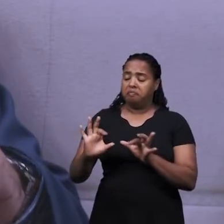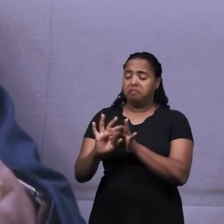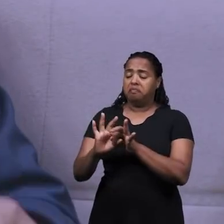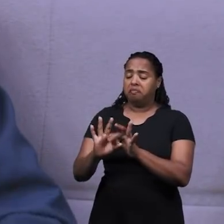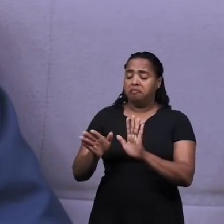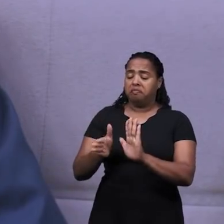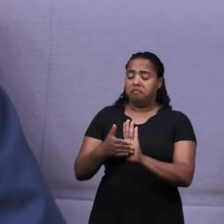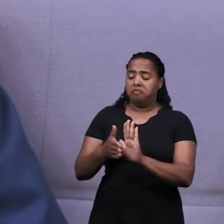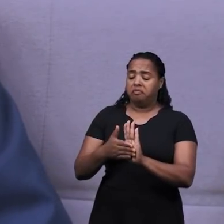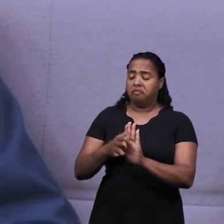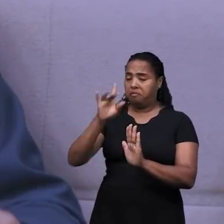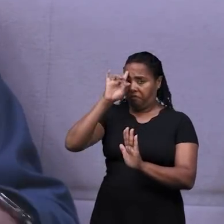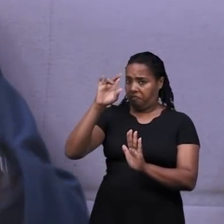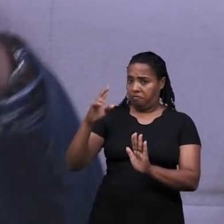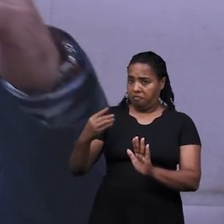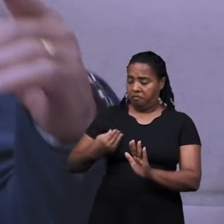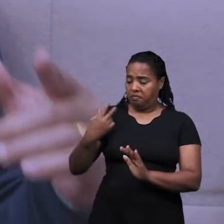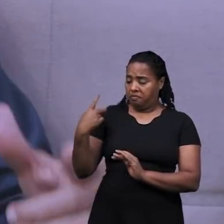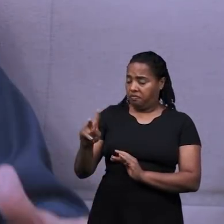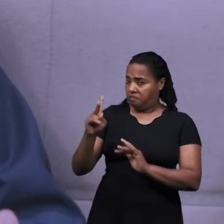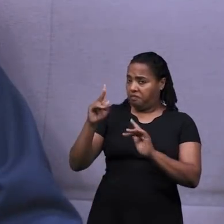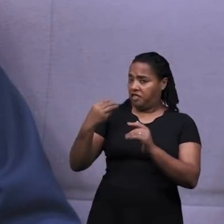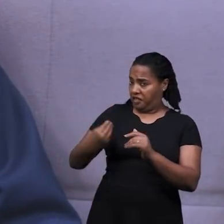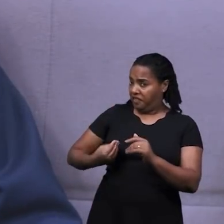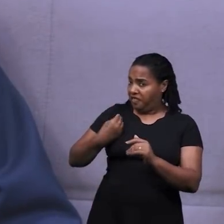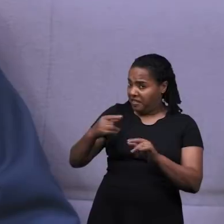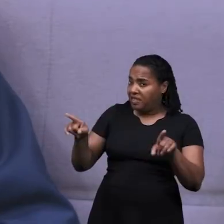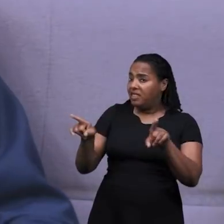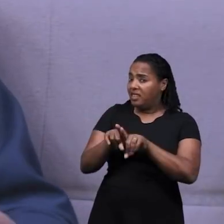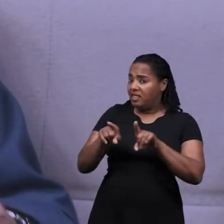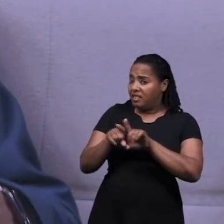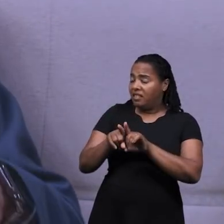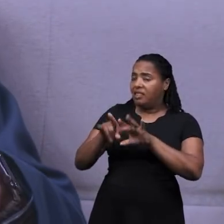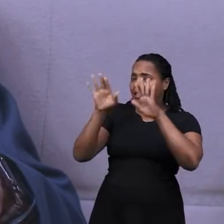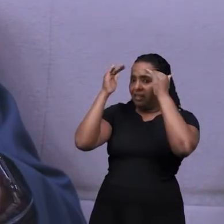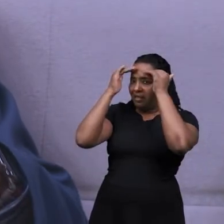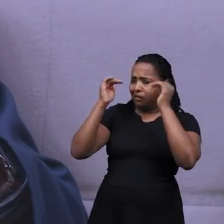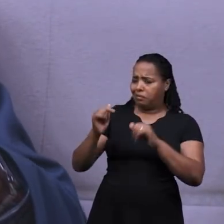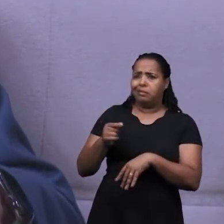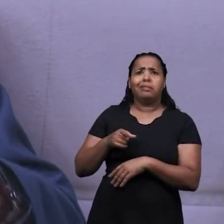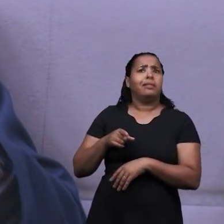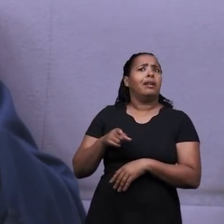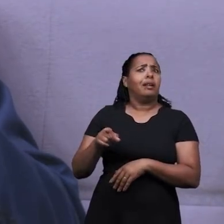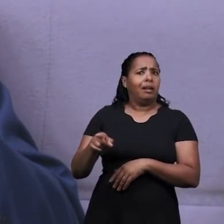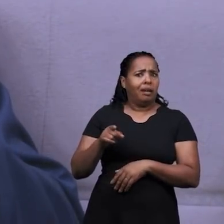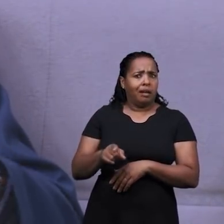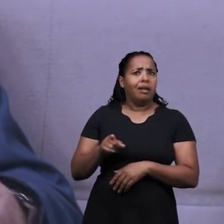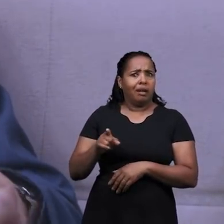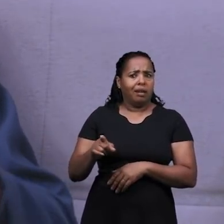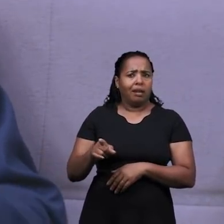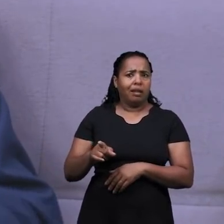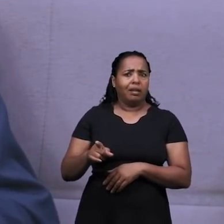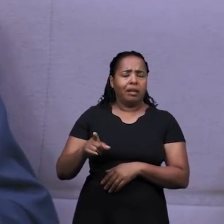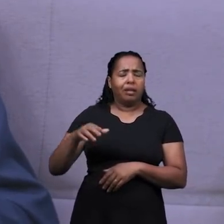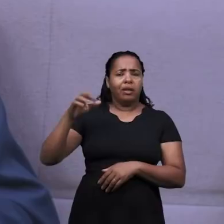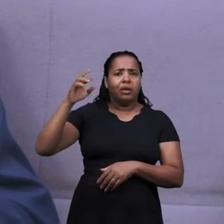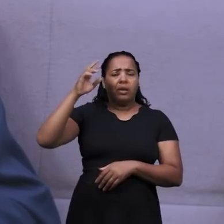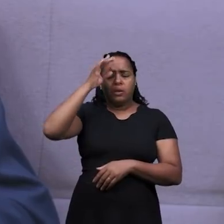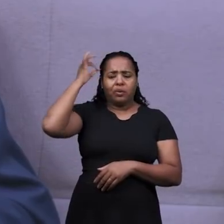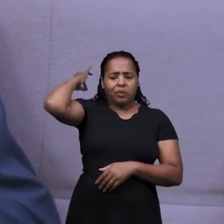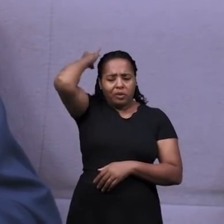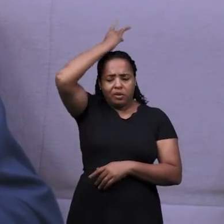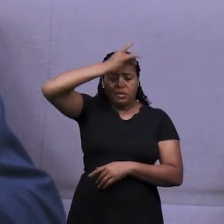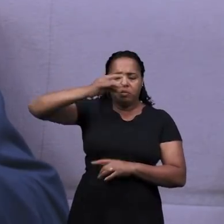Deus para a sua vida e em obediência, ele foi alvo da operação,